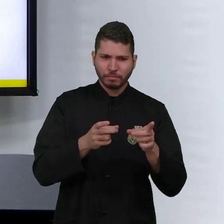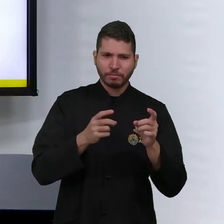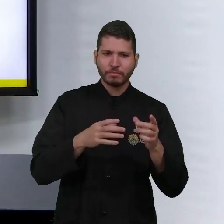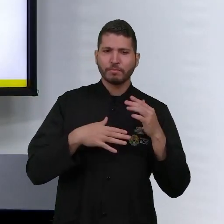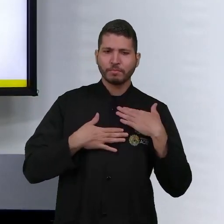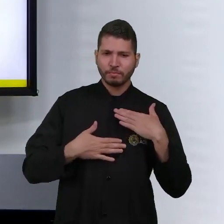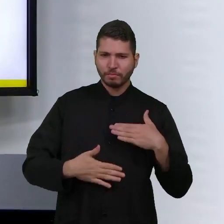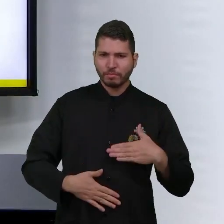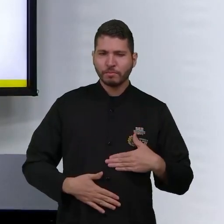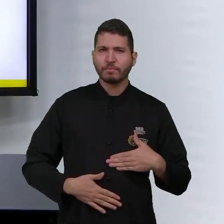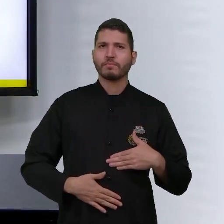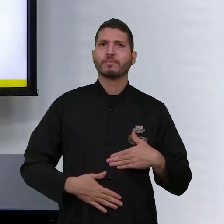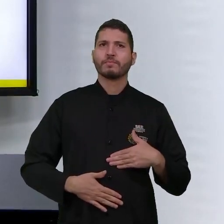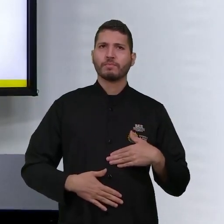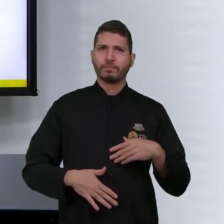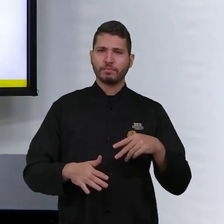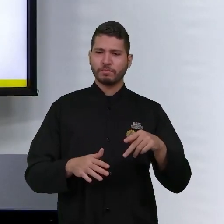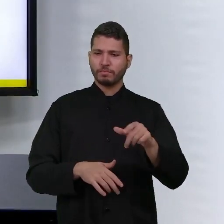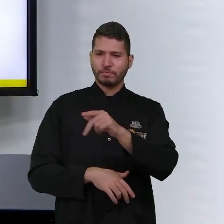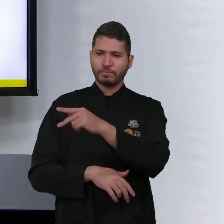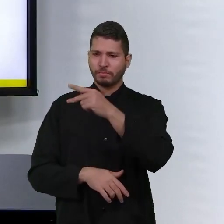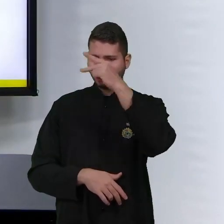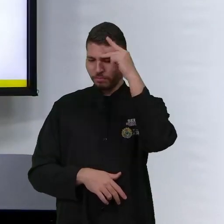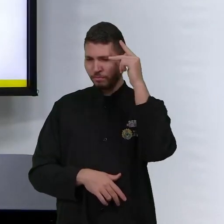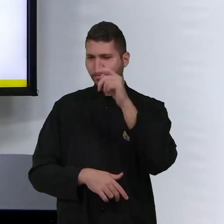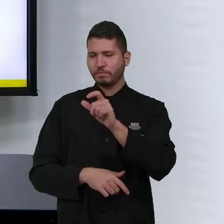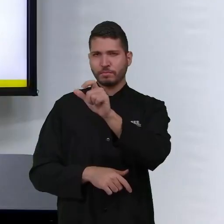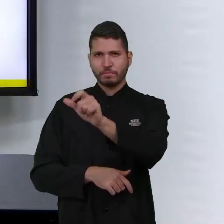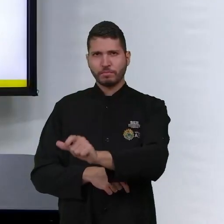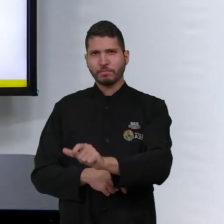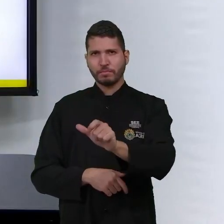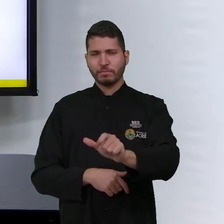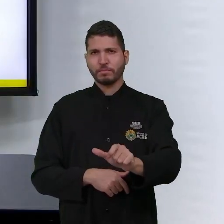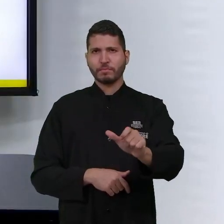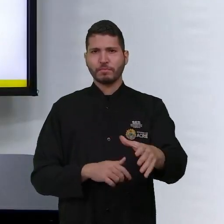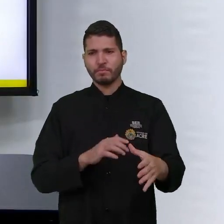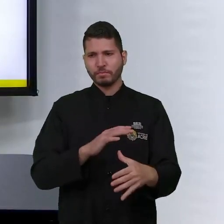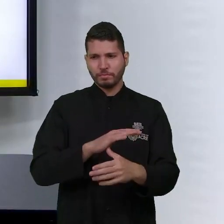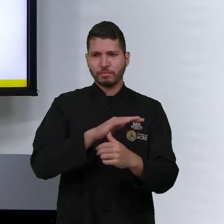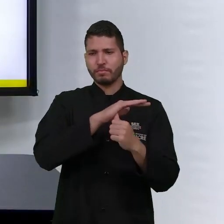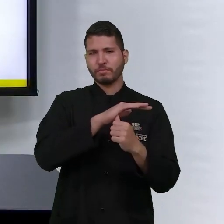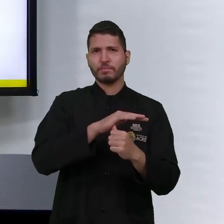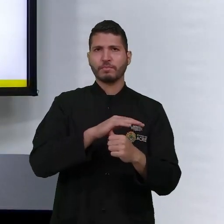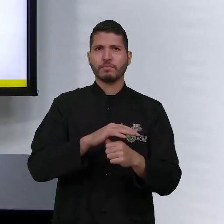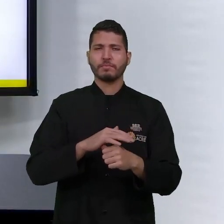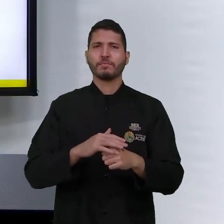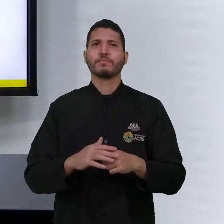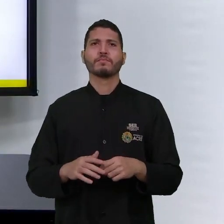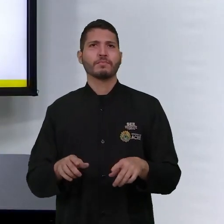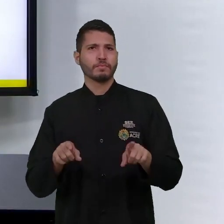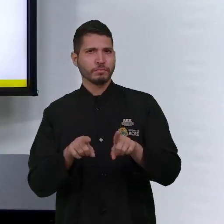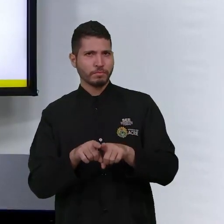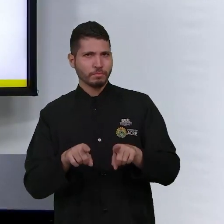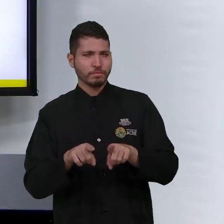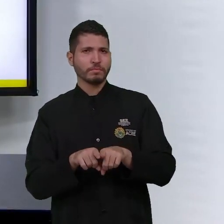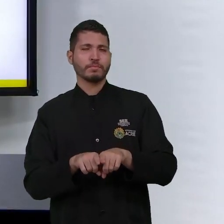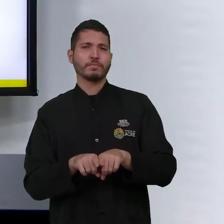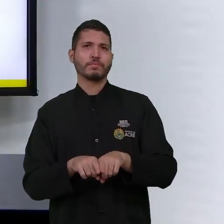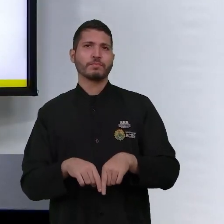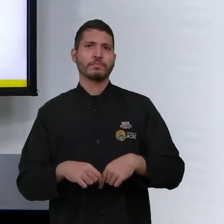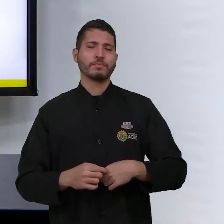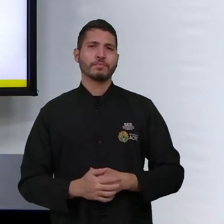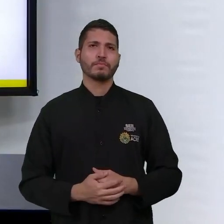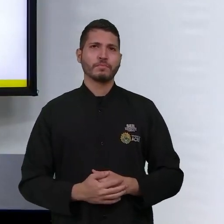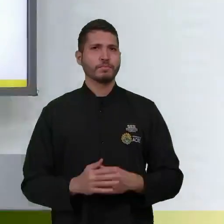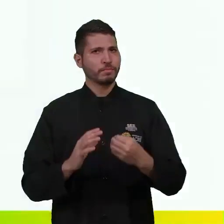para trabalhar de forma forçada, ok? Isso configura trabalho escravo moderno. Tudo bem?